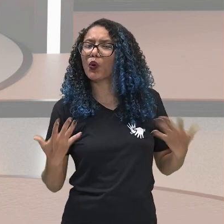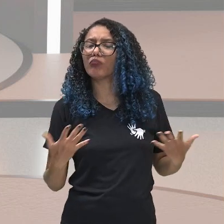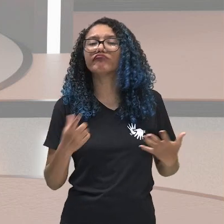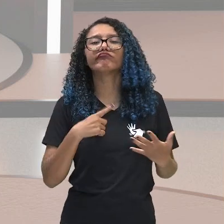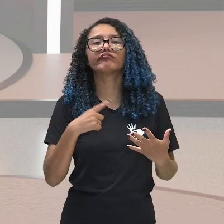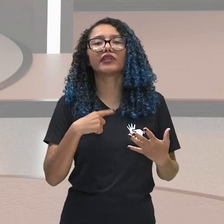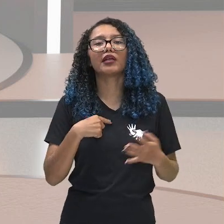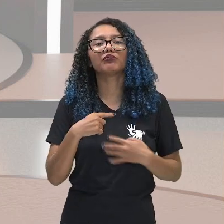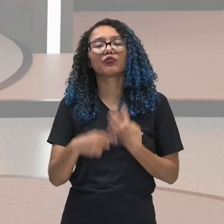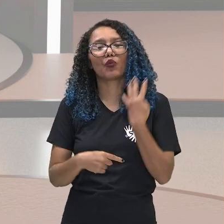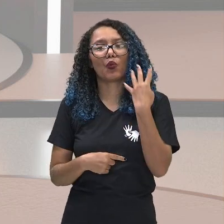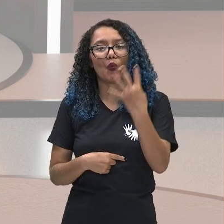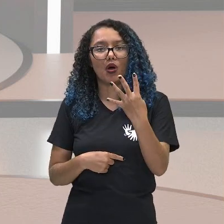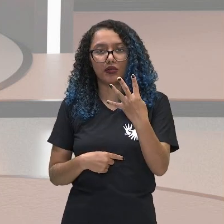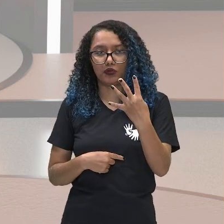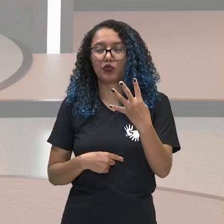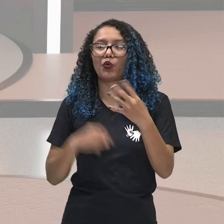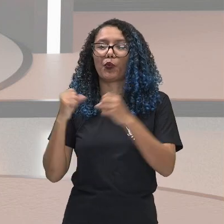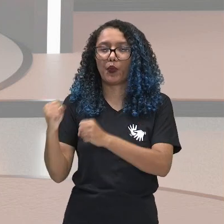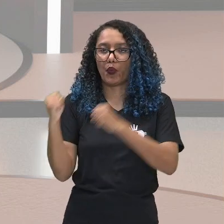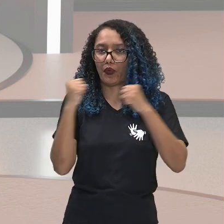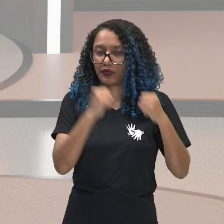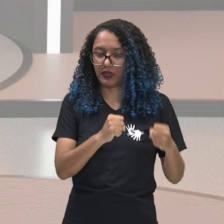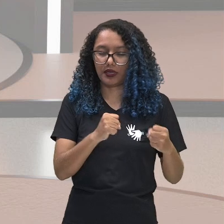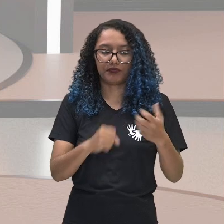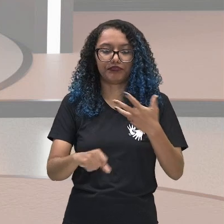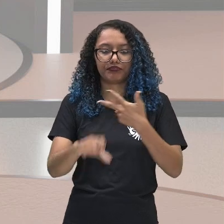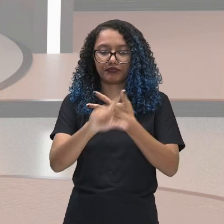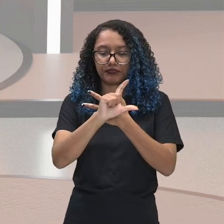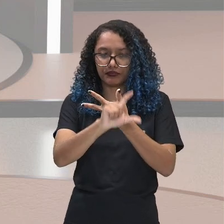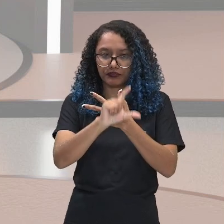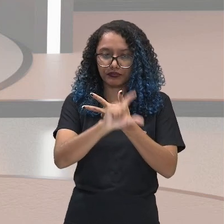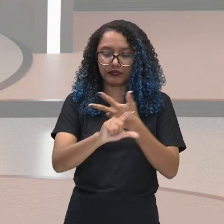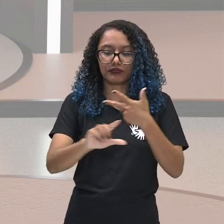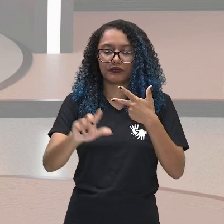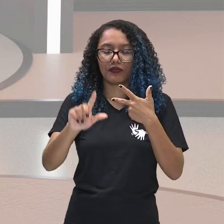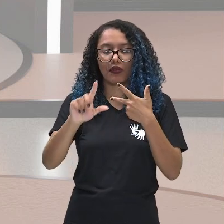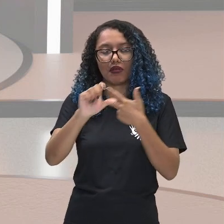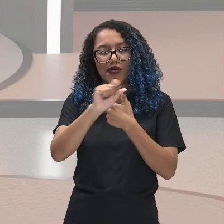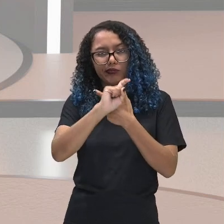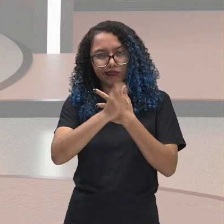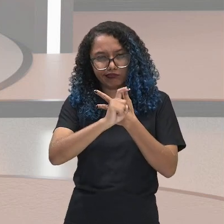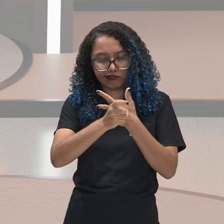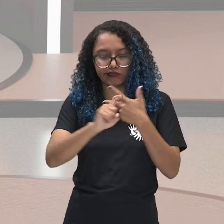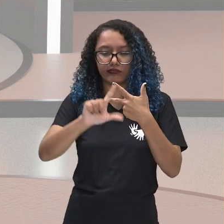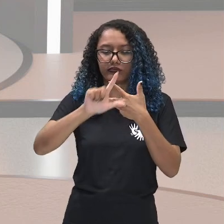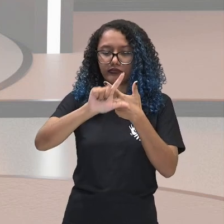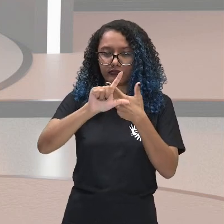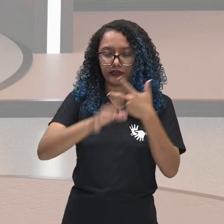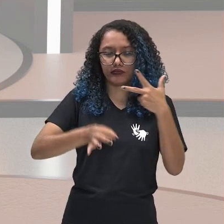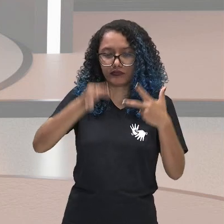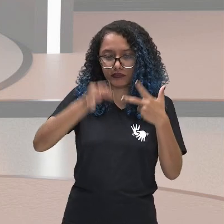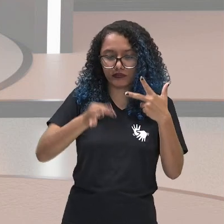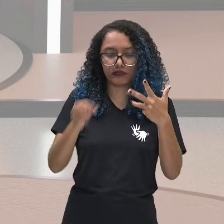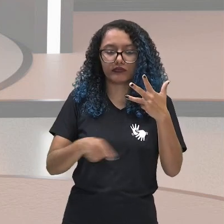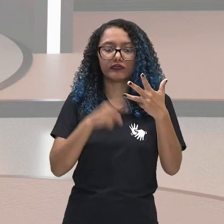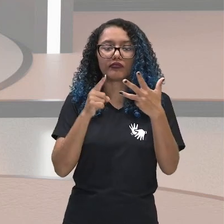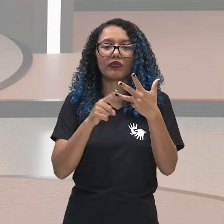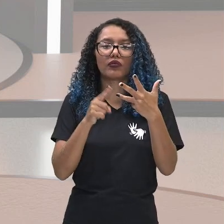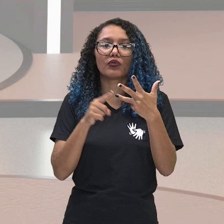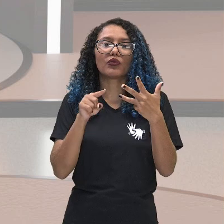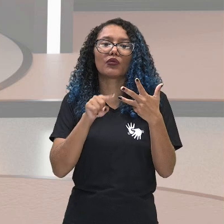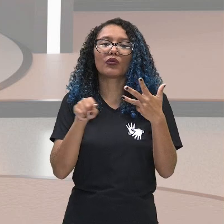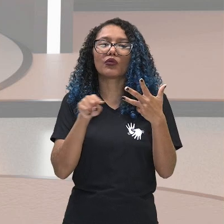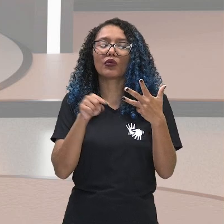4 poderes, tá? Então, nós temos o poder executivo, o poder legislativo, o poder judiciário e um